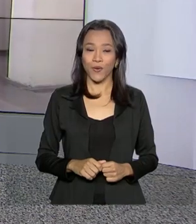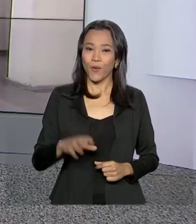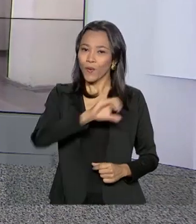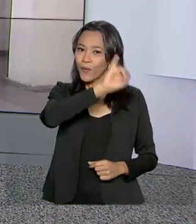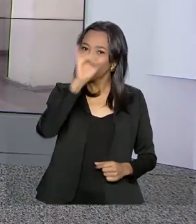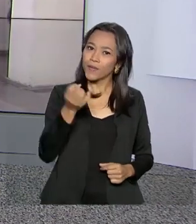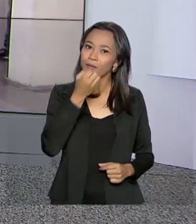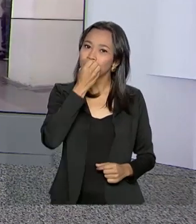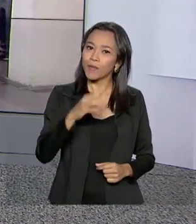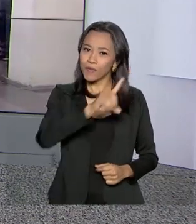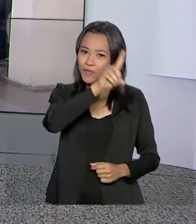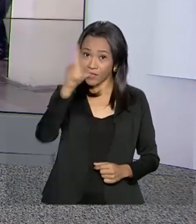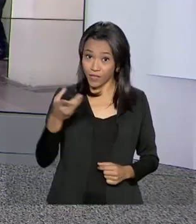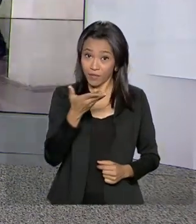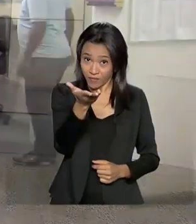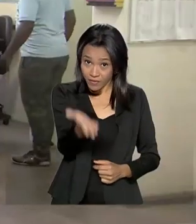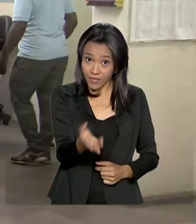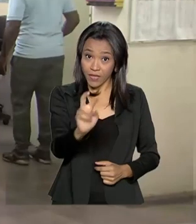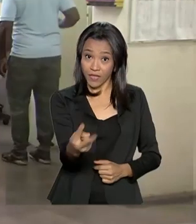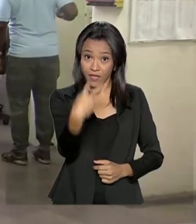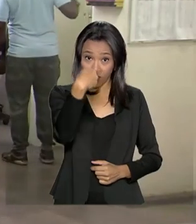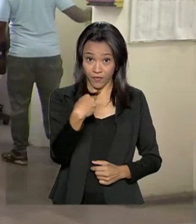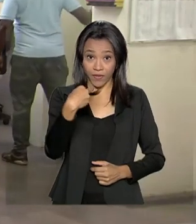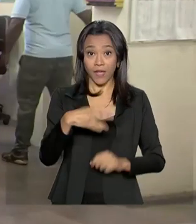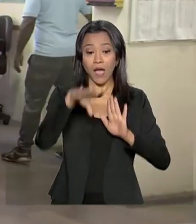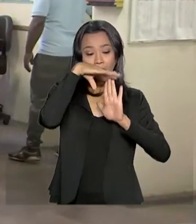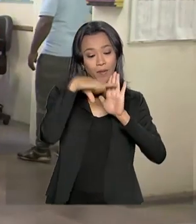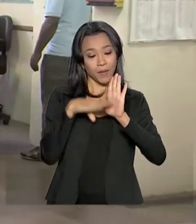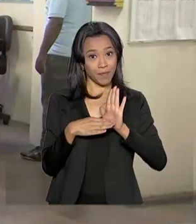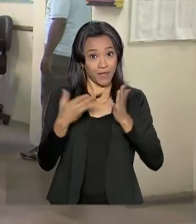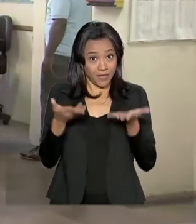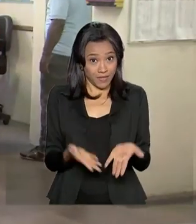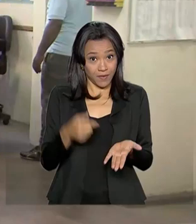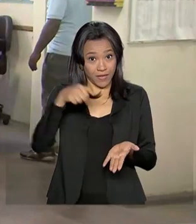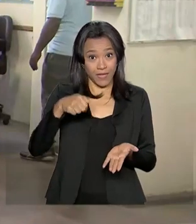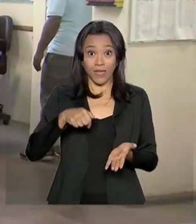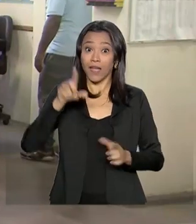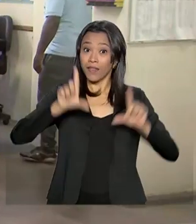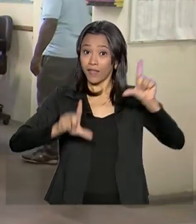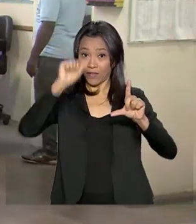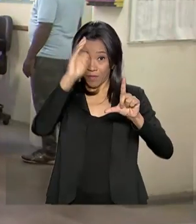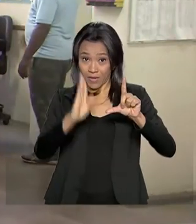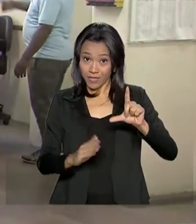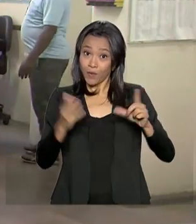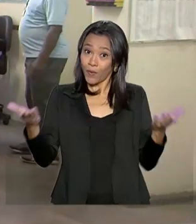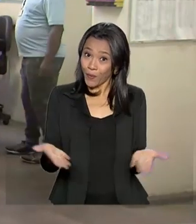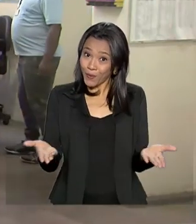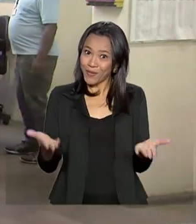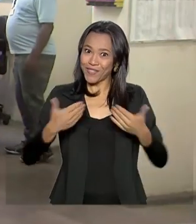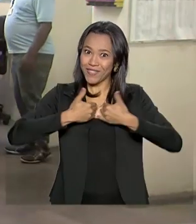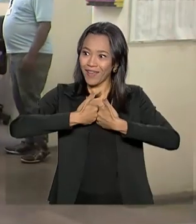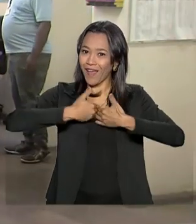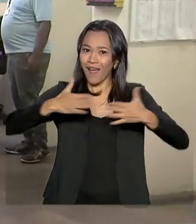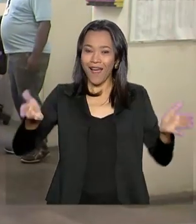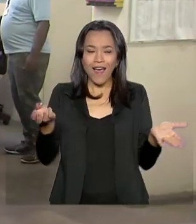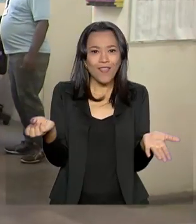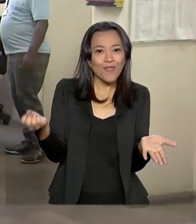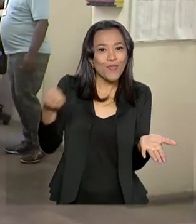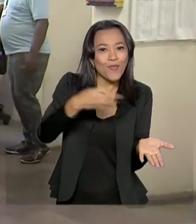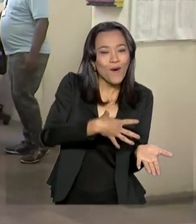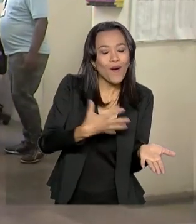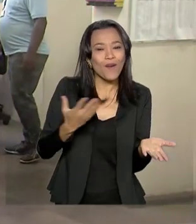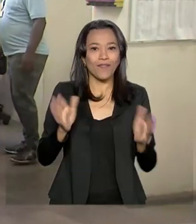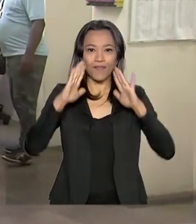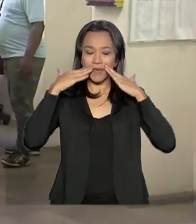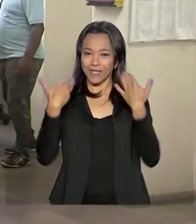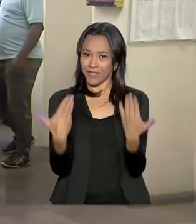Olá, bom dia para você que acompanha a nossa programação aqui na TV Brasil. Hoje que é dia de estreia, né? Estreia da nova TV